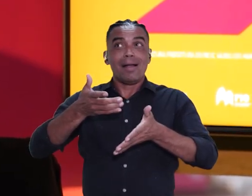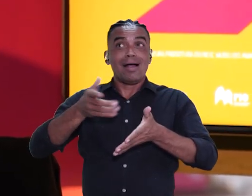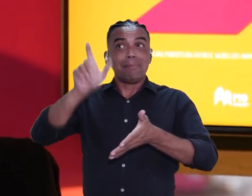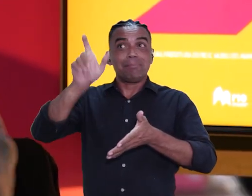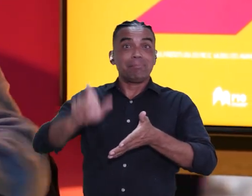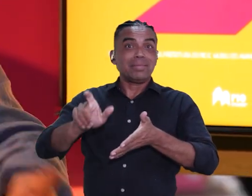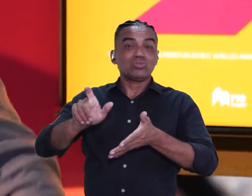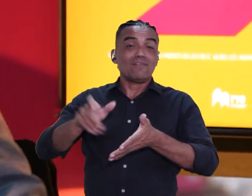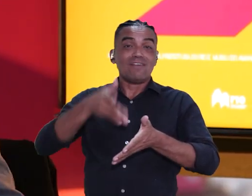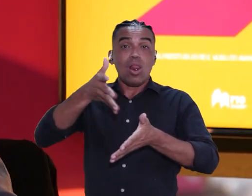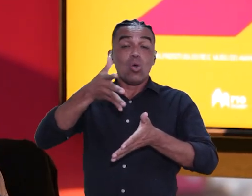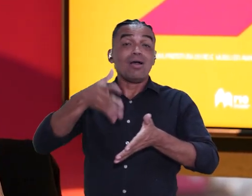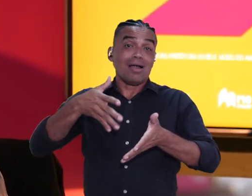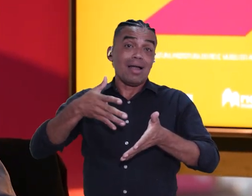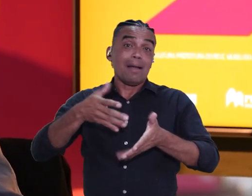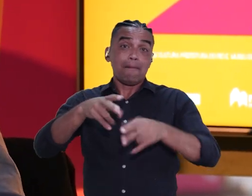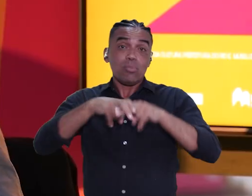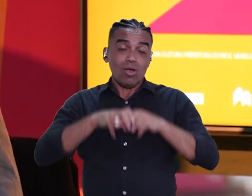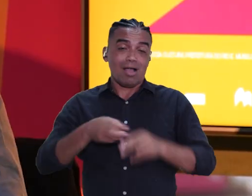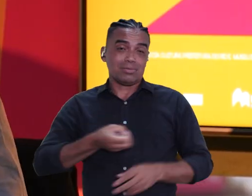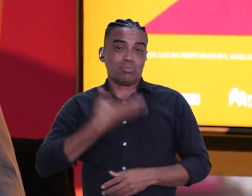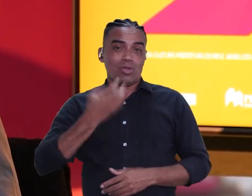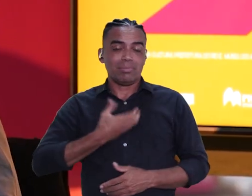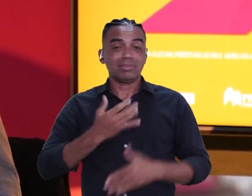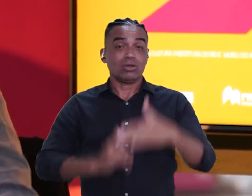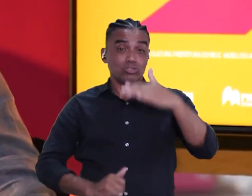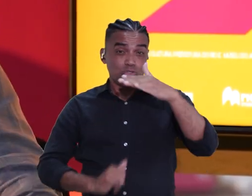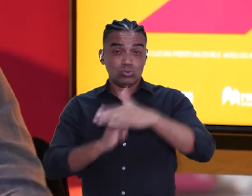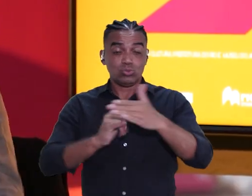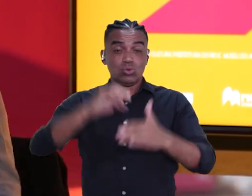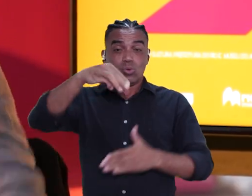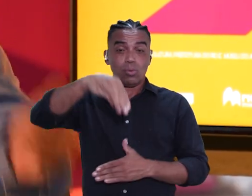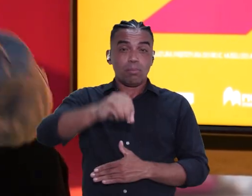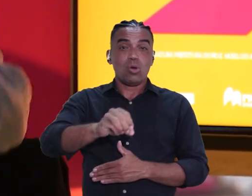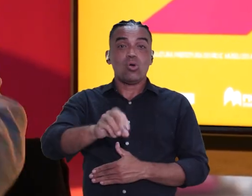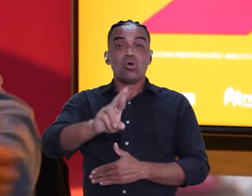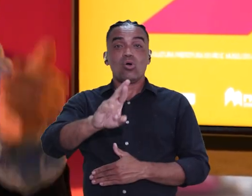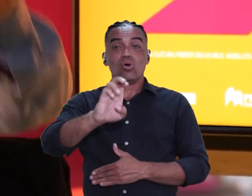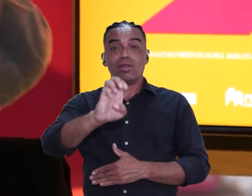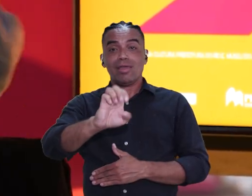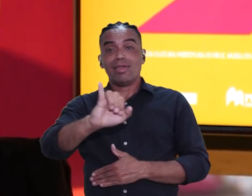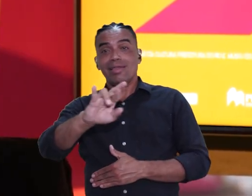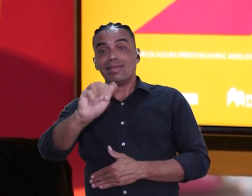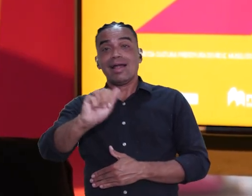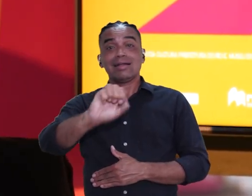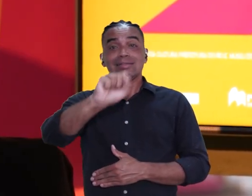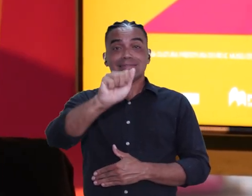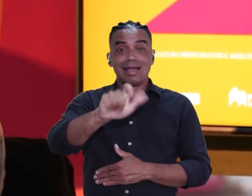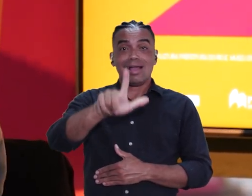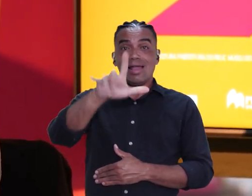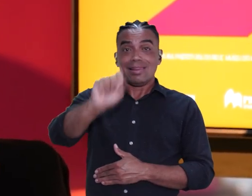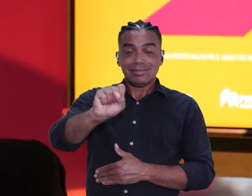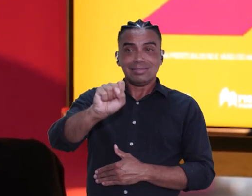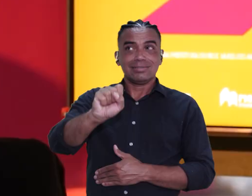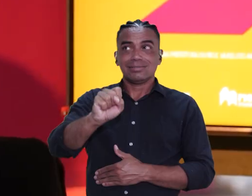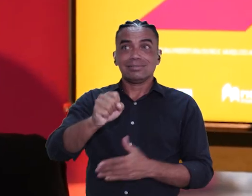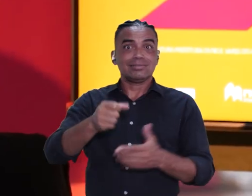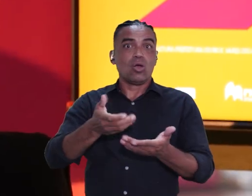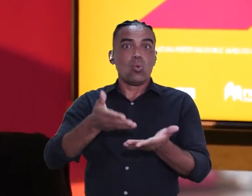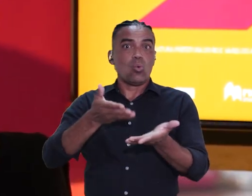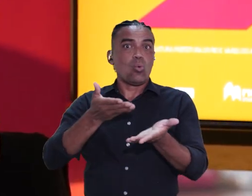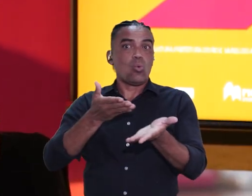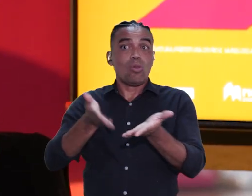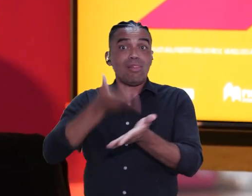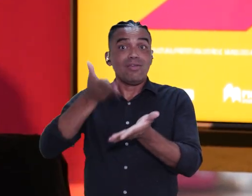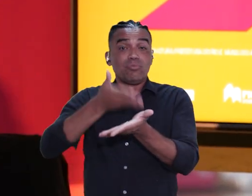E aqui há uma edição do Instituto Moreira Salles, uma edição ampliada e atualizada dessa mesma história, né?